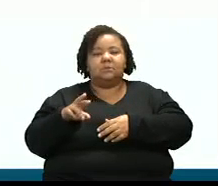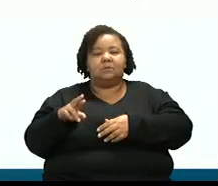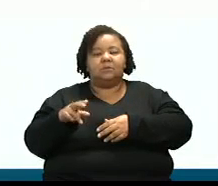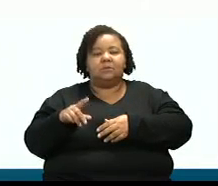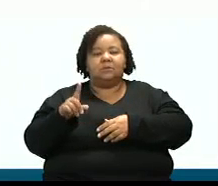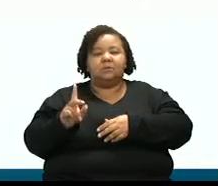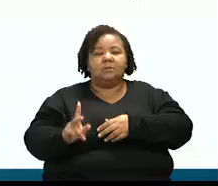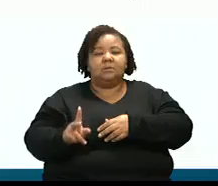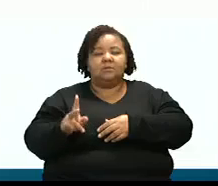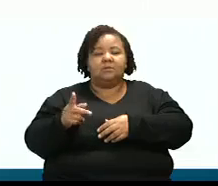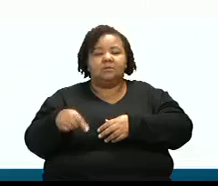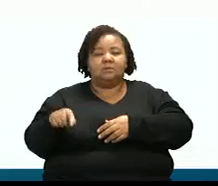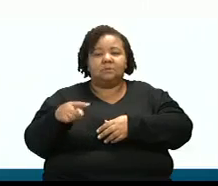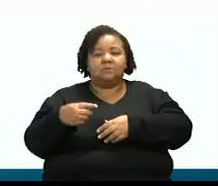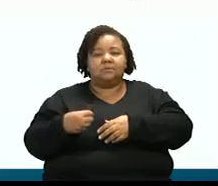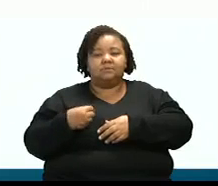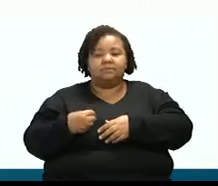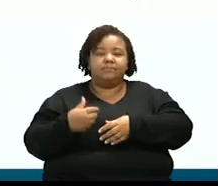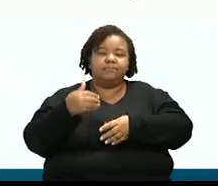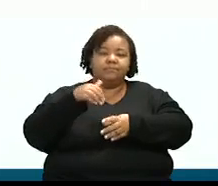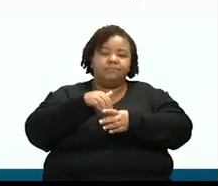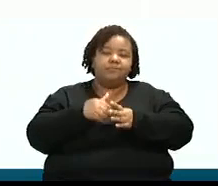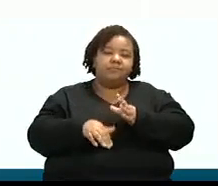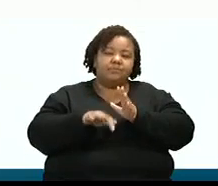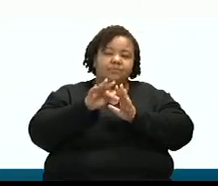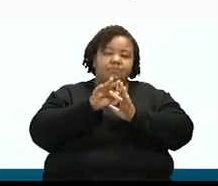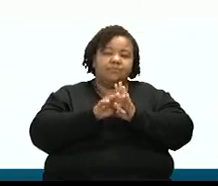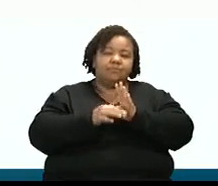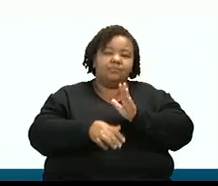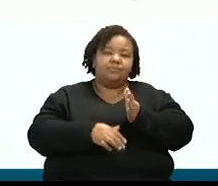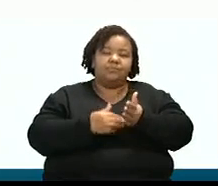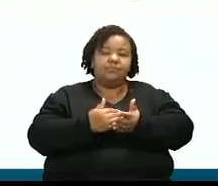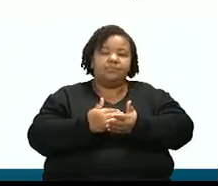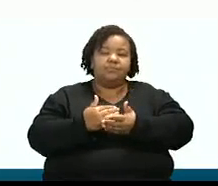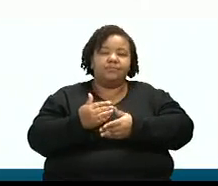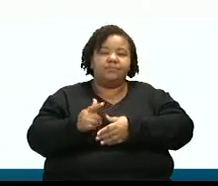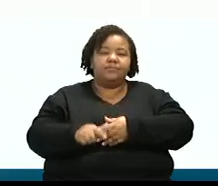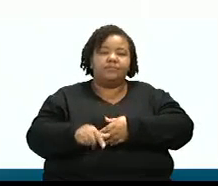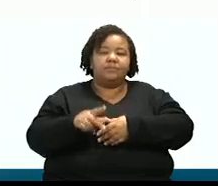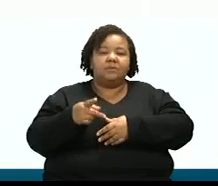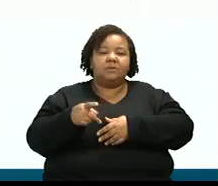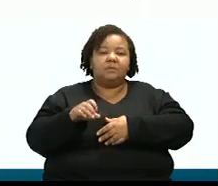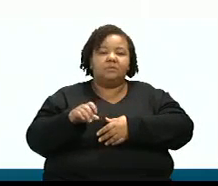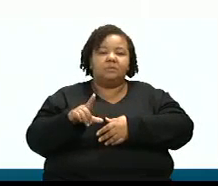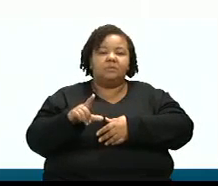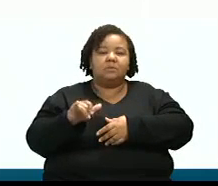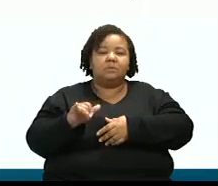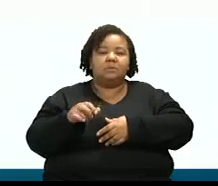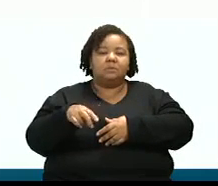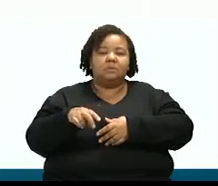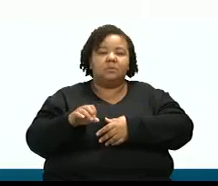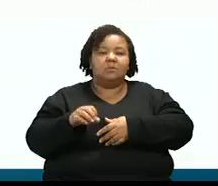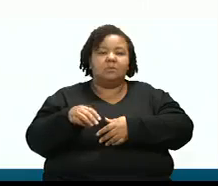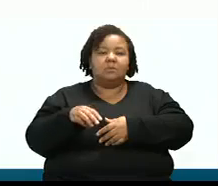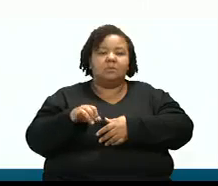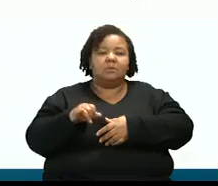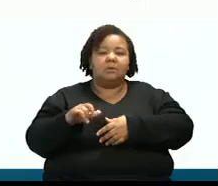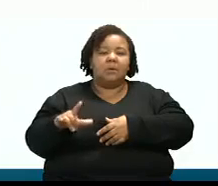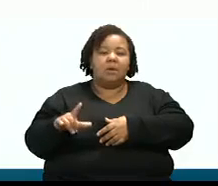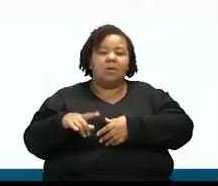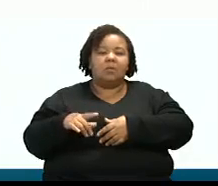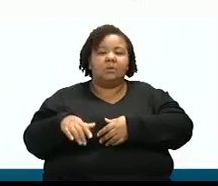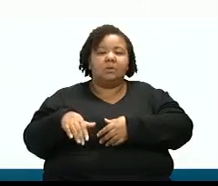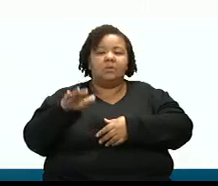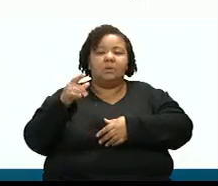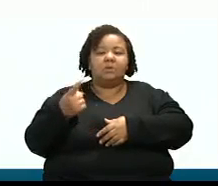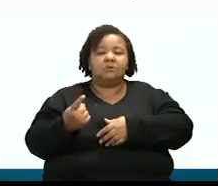as mesmas que estão presentes na fórmula inicial. É uma função polinomial, derivada parcial, porque eu tenho mais de uma